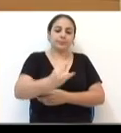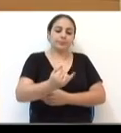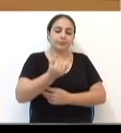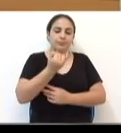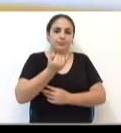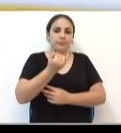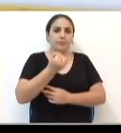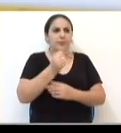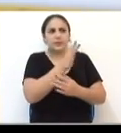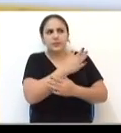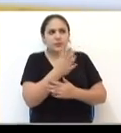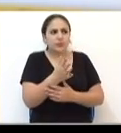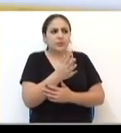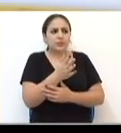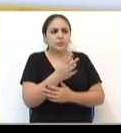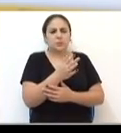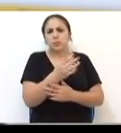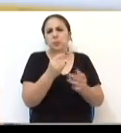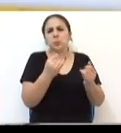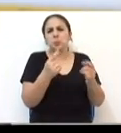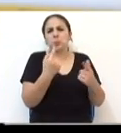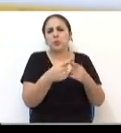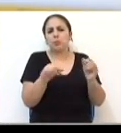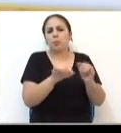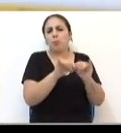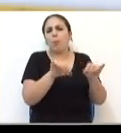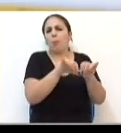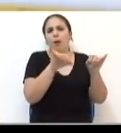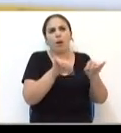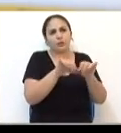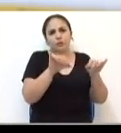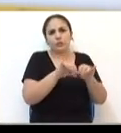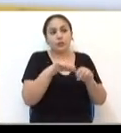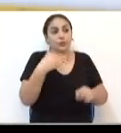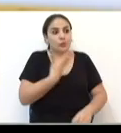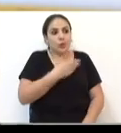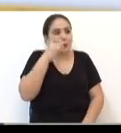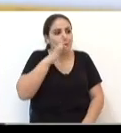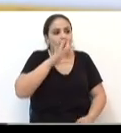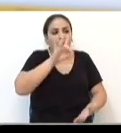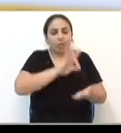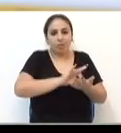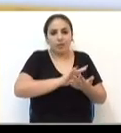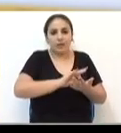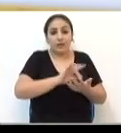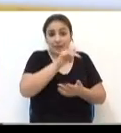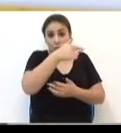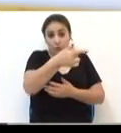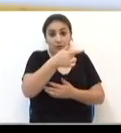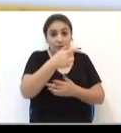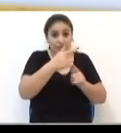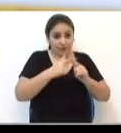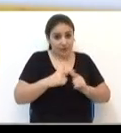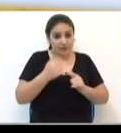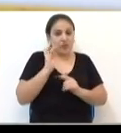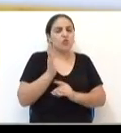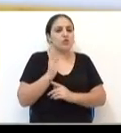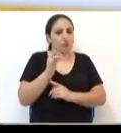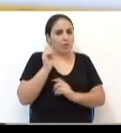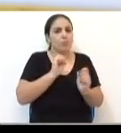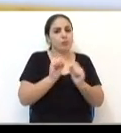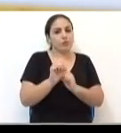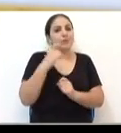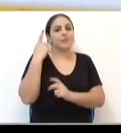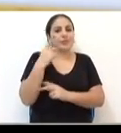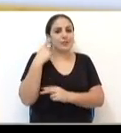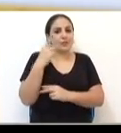as oportunidades e, de repente, por uma besteira ou outra, a gente não concretiza. Na outra eleição eu já poderia